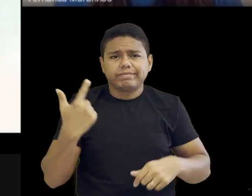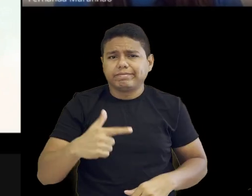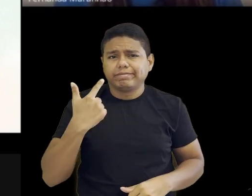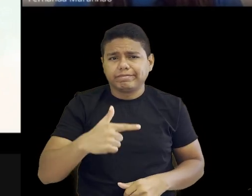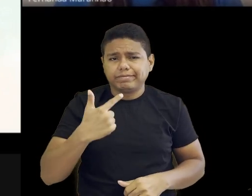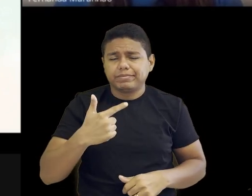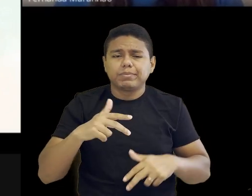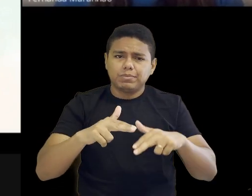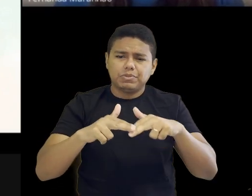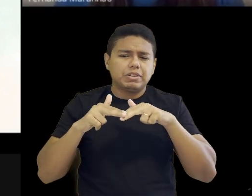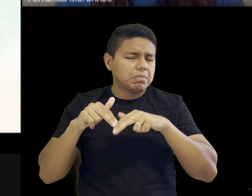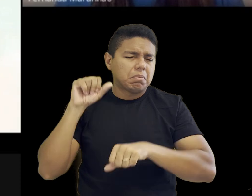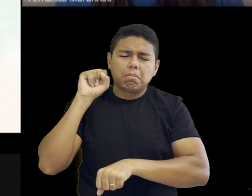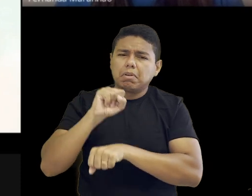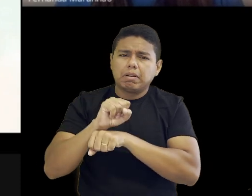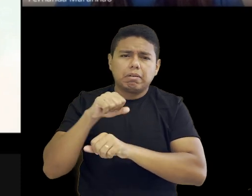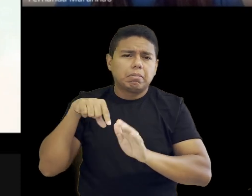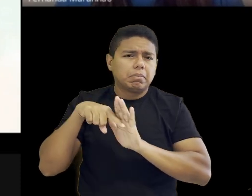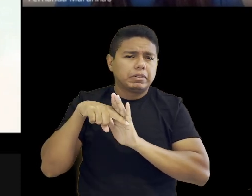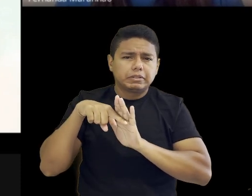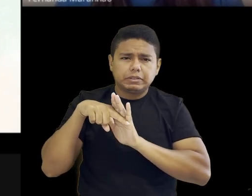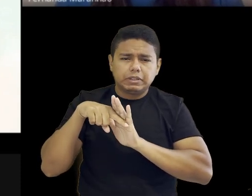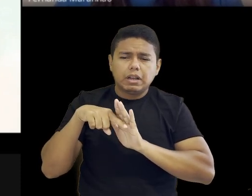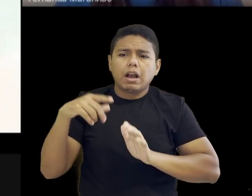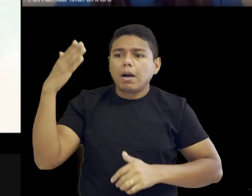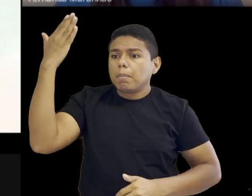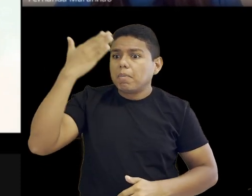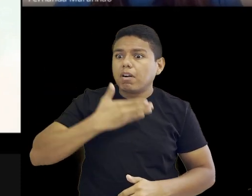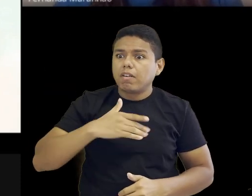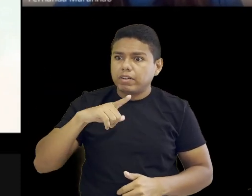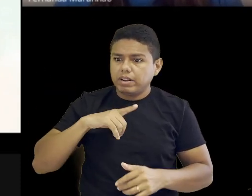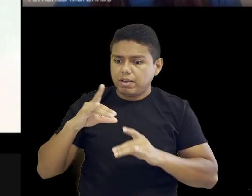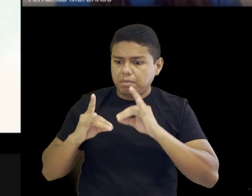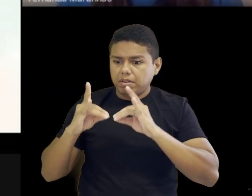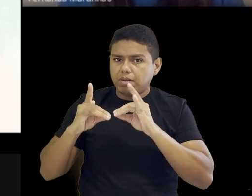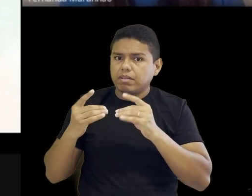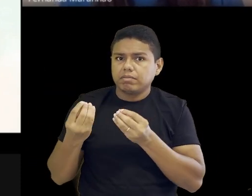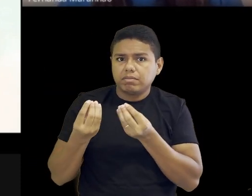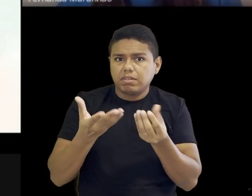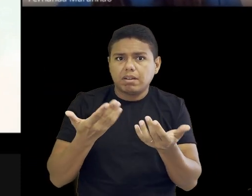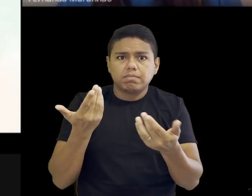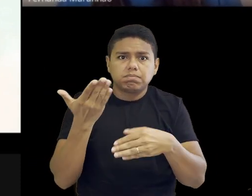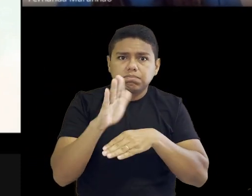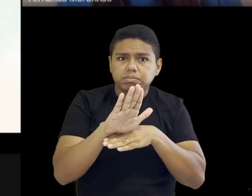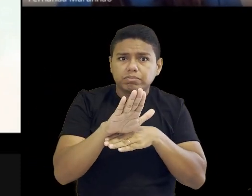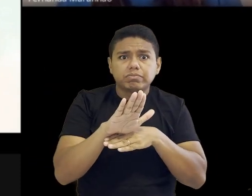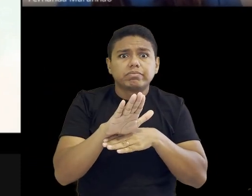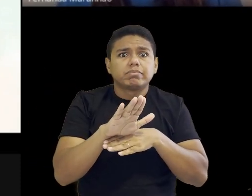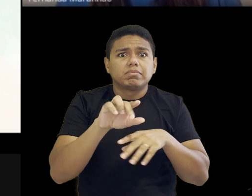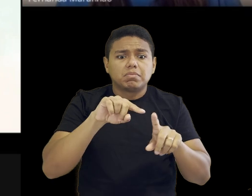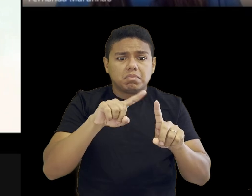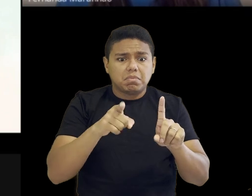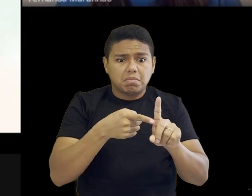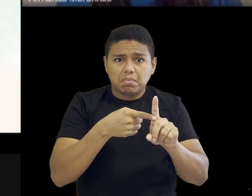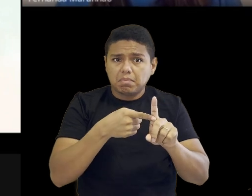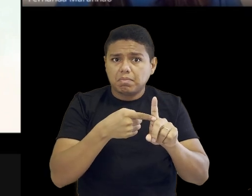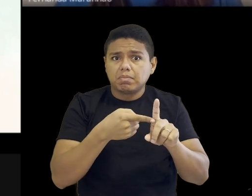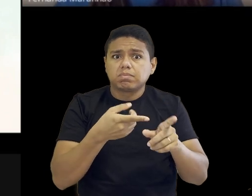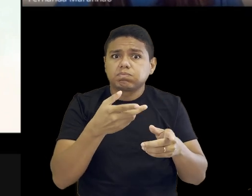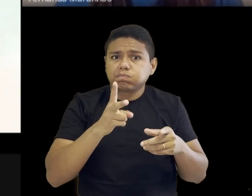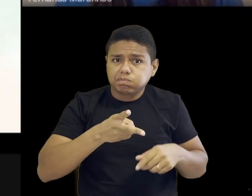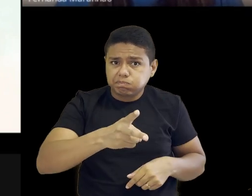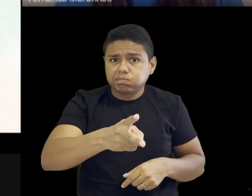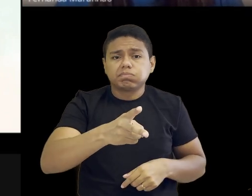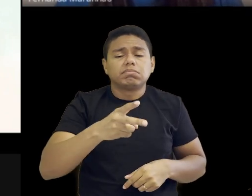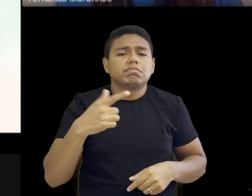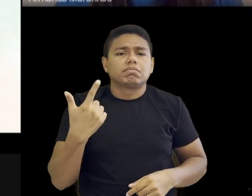randomizados no ensaio clínico. Não foram encontradas evidências que sustentem o efeito do tratamento com progesterona vaginal em mulheres com ameaça de aborto